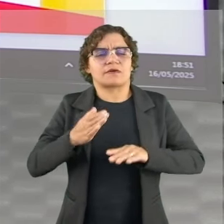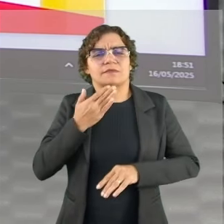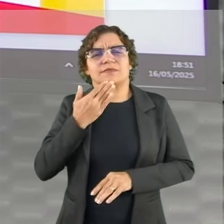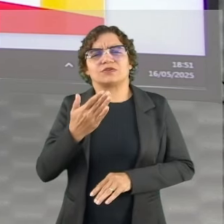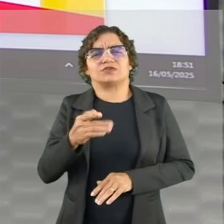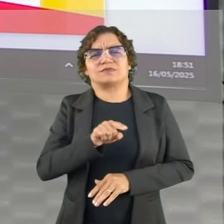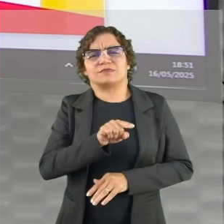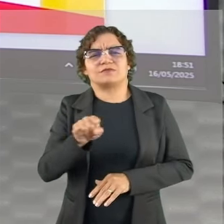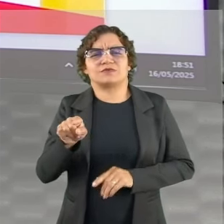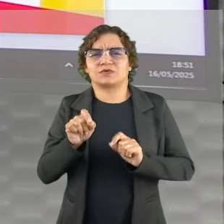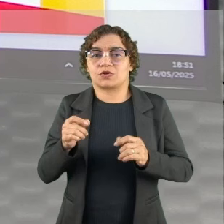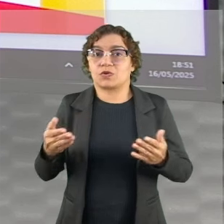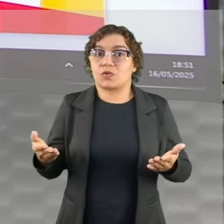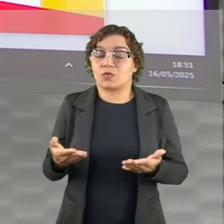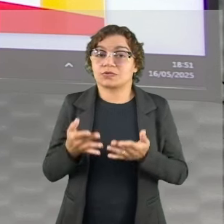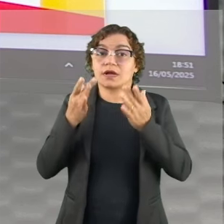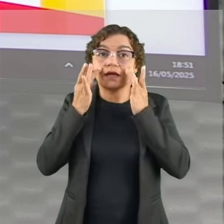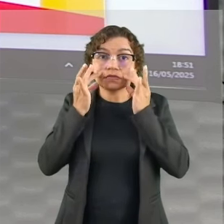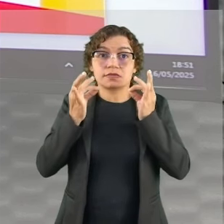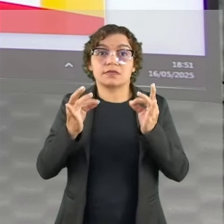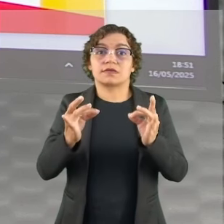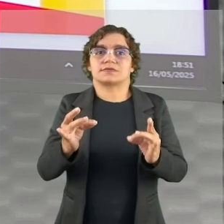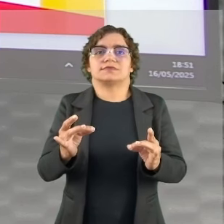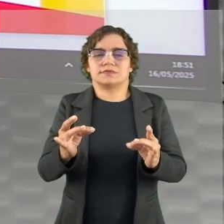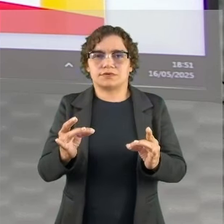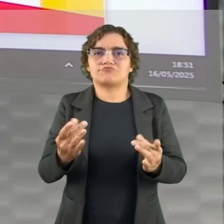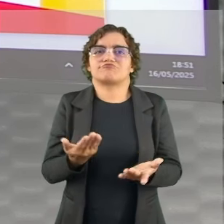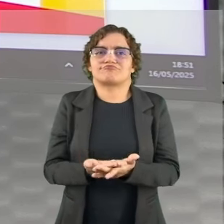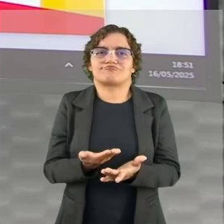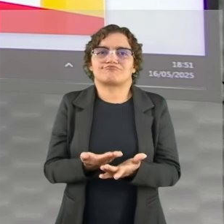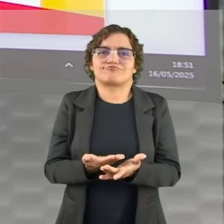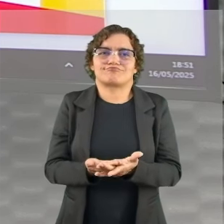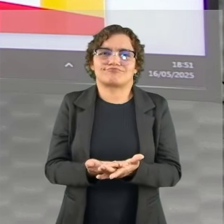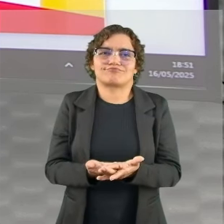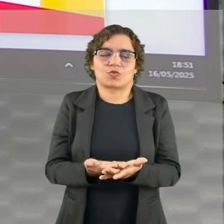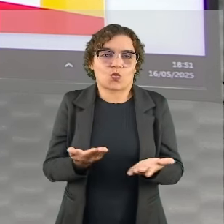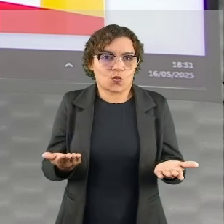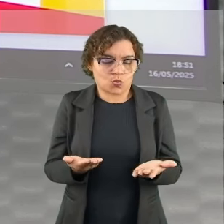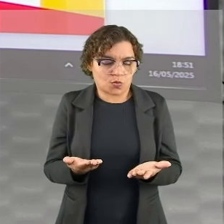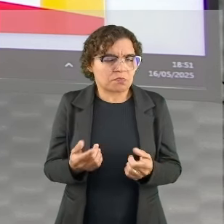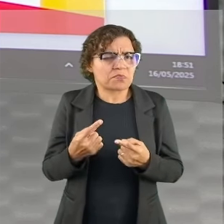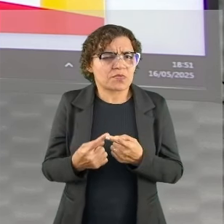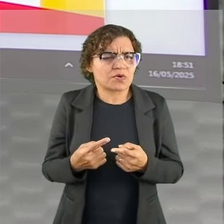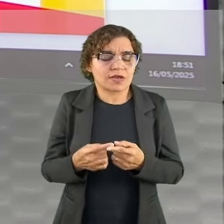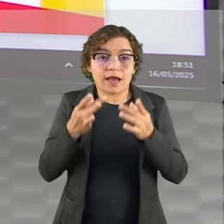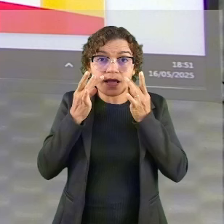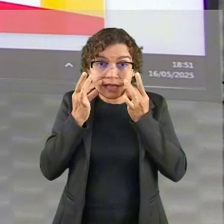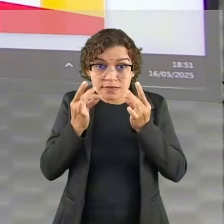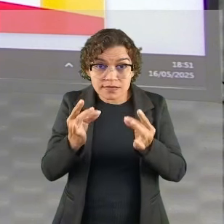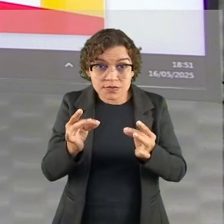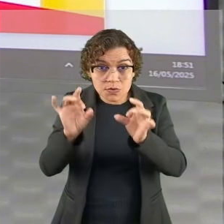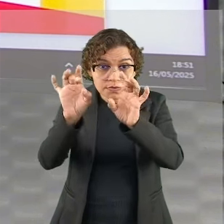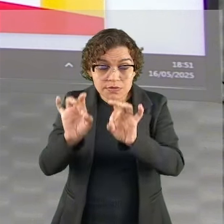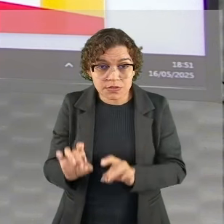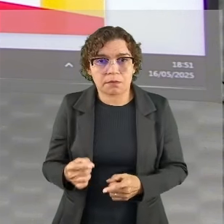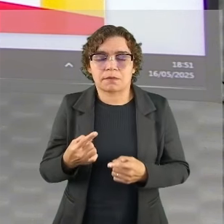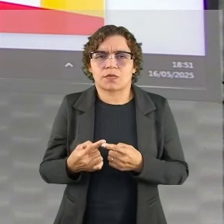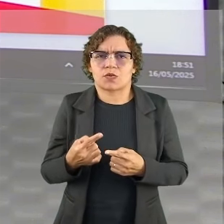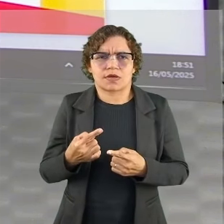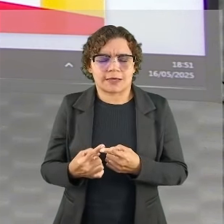vocês hoje uma atenção especial para essa aula. Por que uma atenção especial? Porque ela é mais